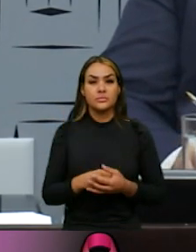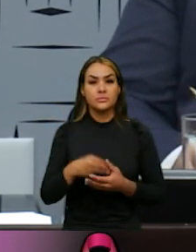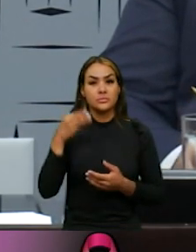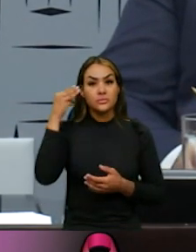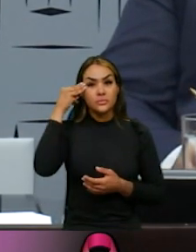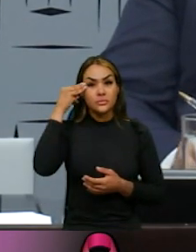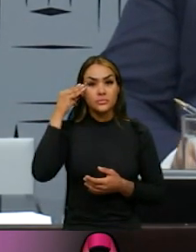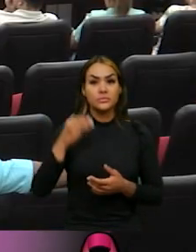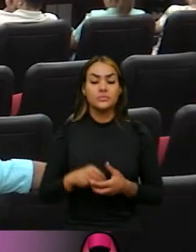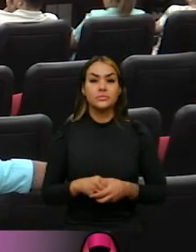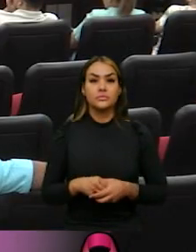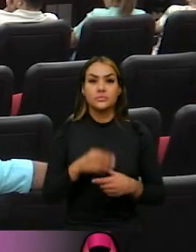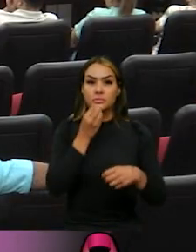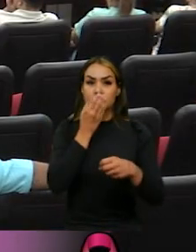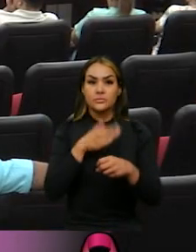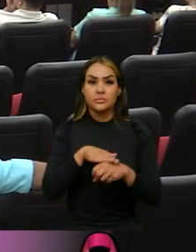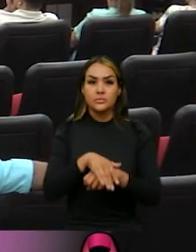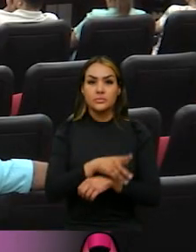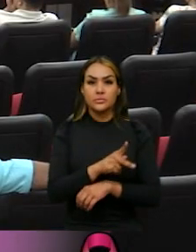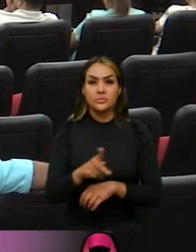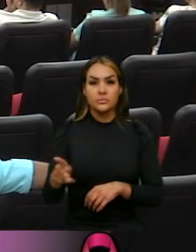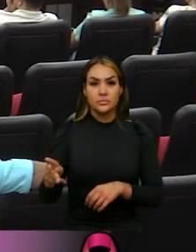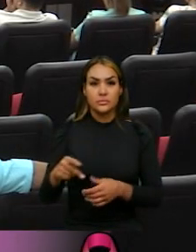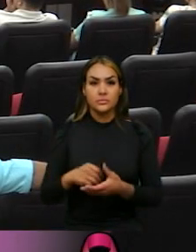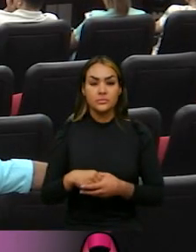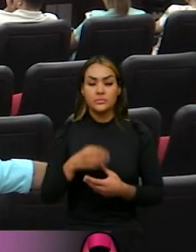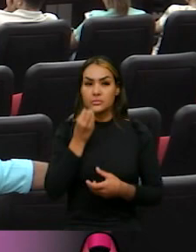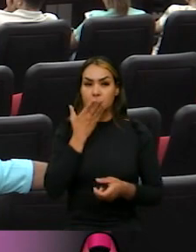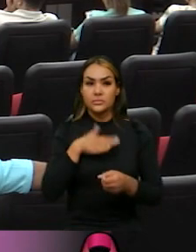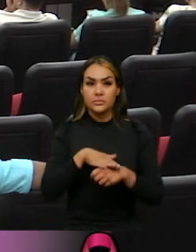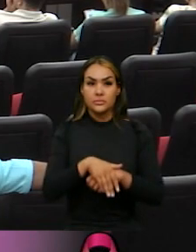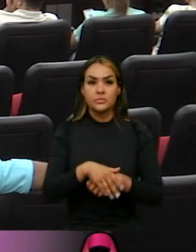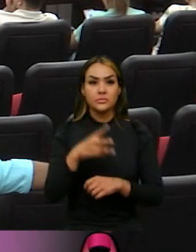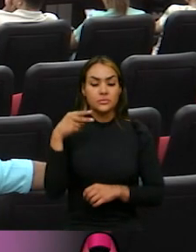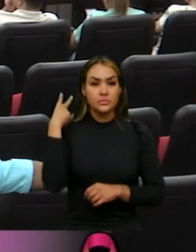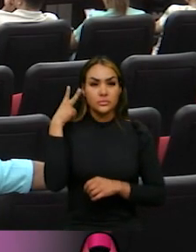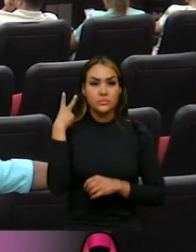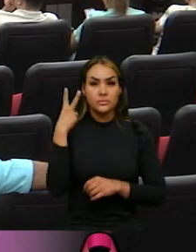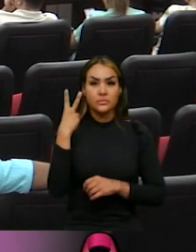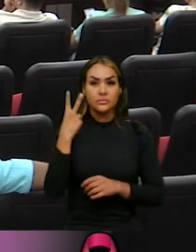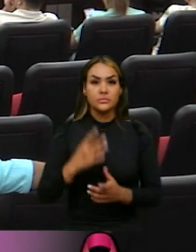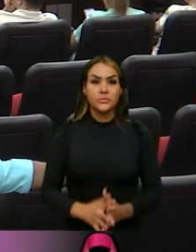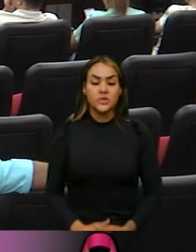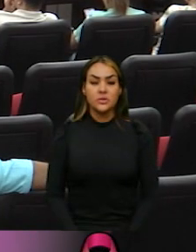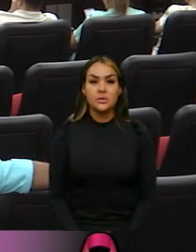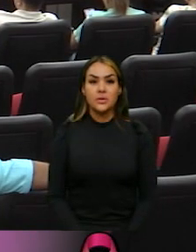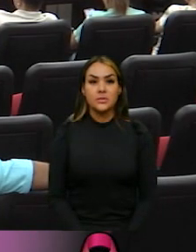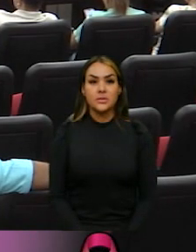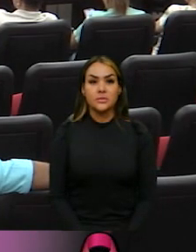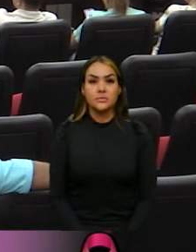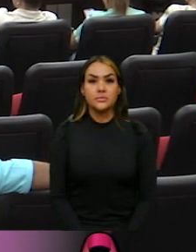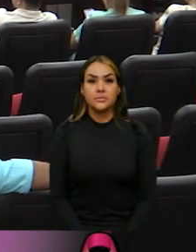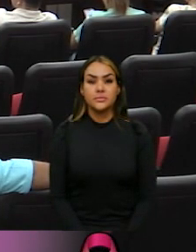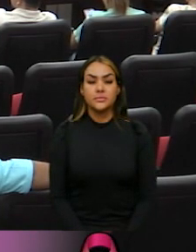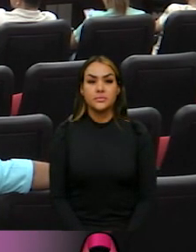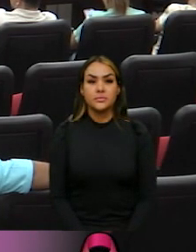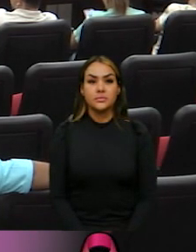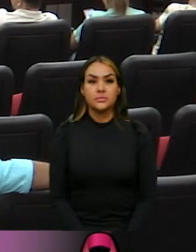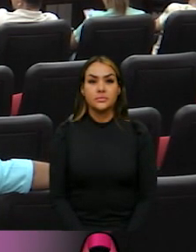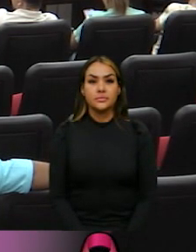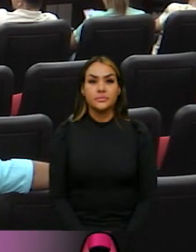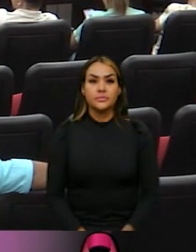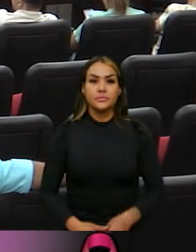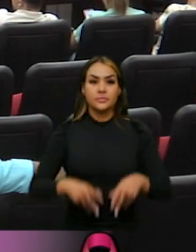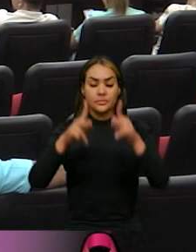Maurício Bem-Estar. Boa noite, presidente. Boa noite, novos pares dessa casa. Paz seja convosco, que haja